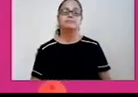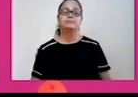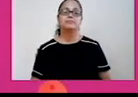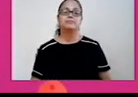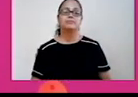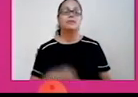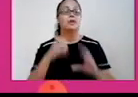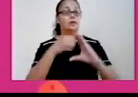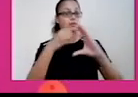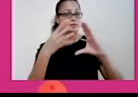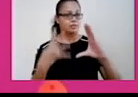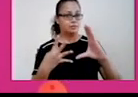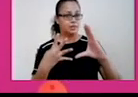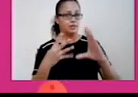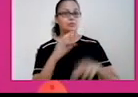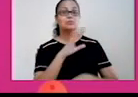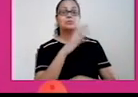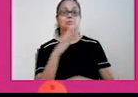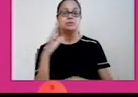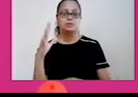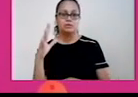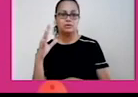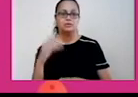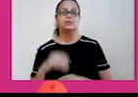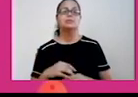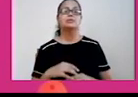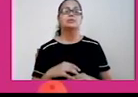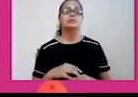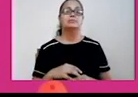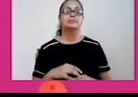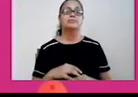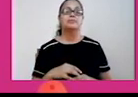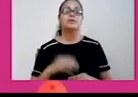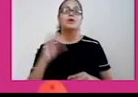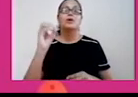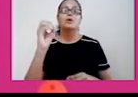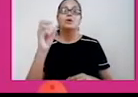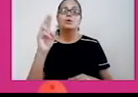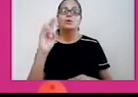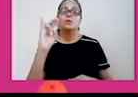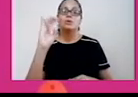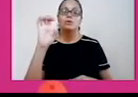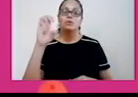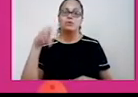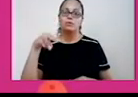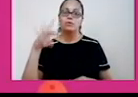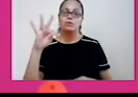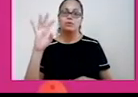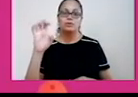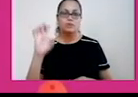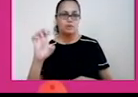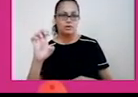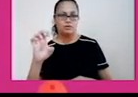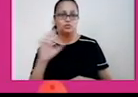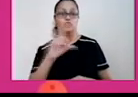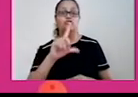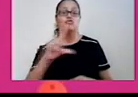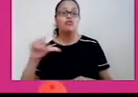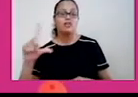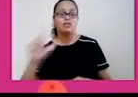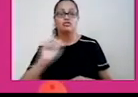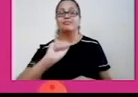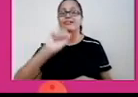Vamos falar agora dos aspectos naturais. Ela está no extremo oriente, lembrando que o oriente é sinônimo de leste da Ásia, então nós temos